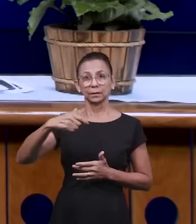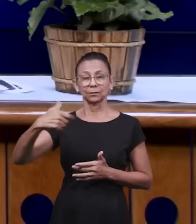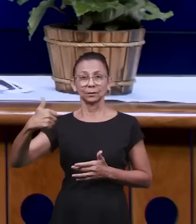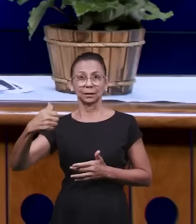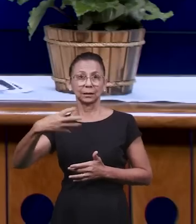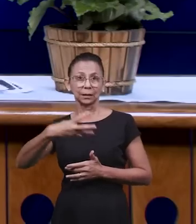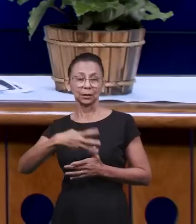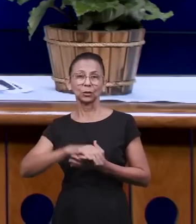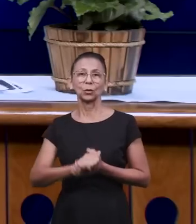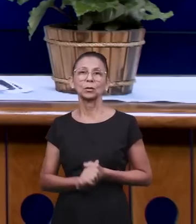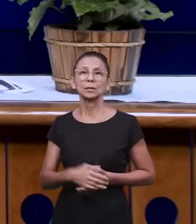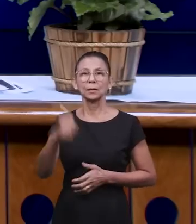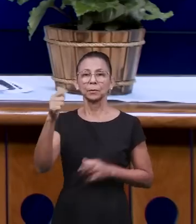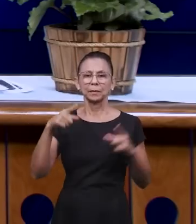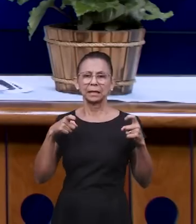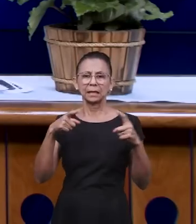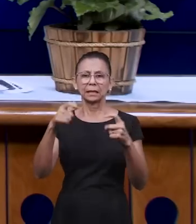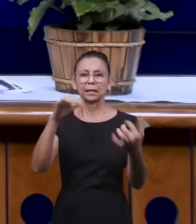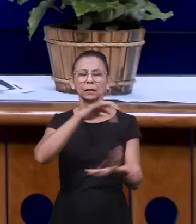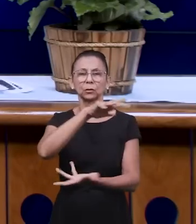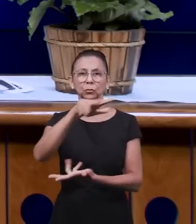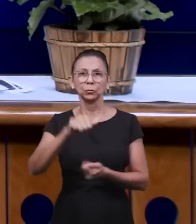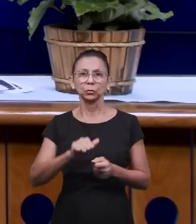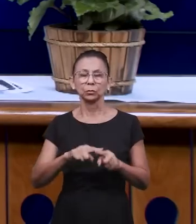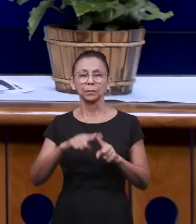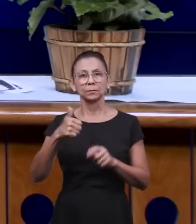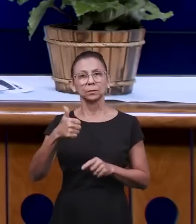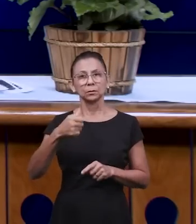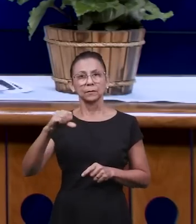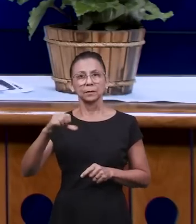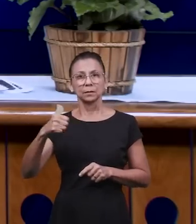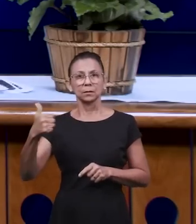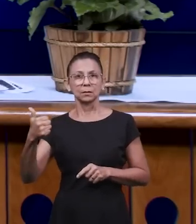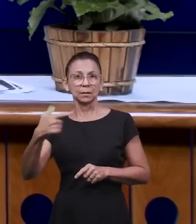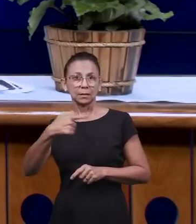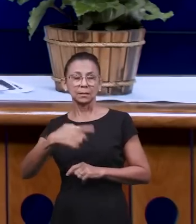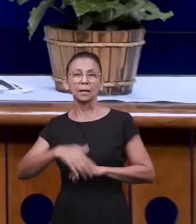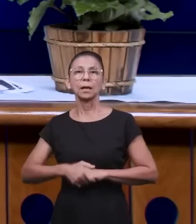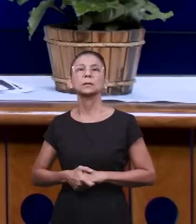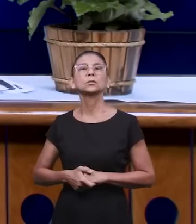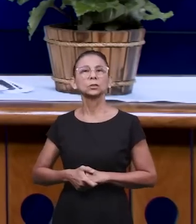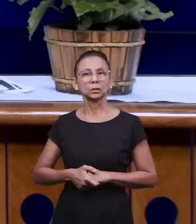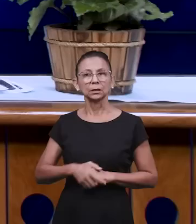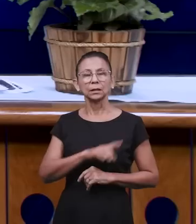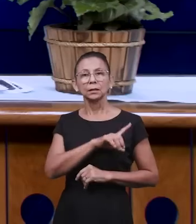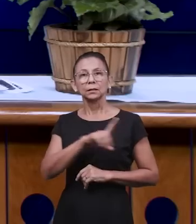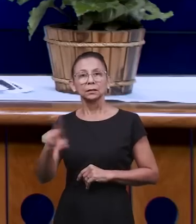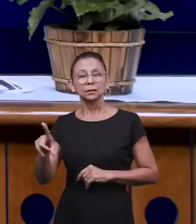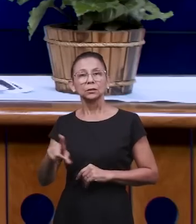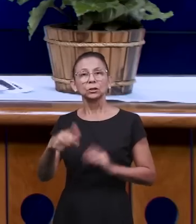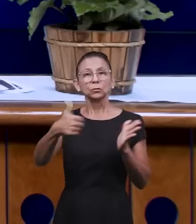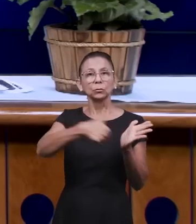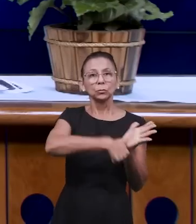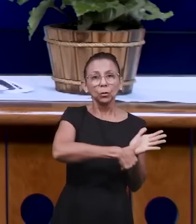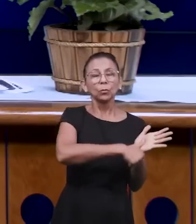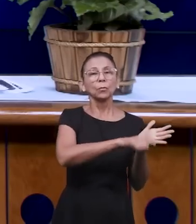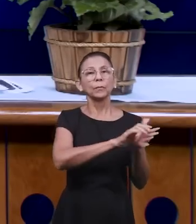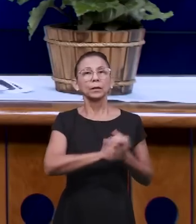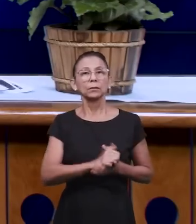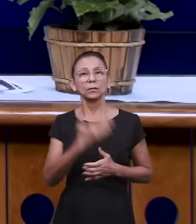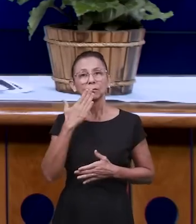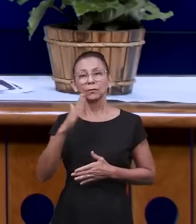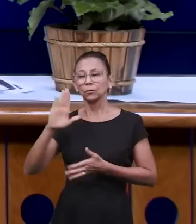famílias conseguiram fugir. E essas famílias fugiram para os 4 cantos da terra, para vários países da terra. Esta passagem